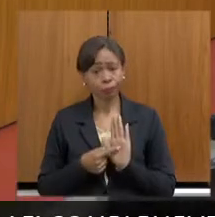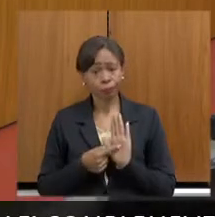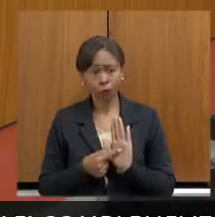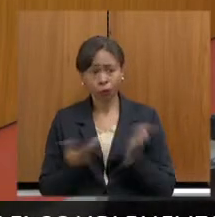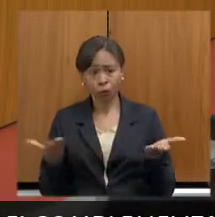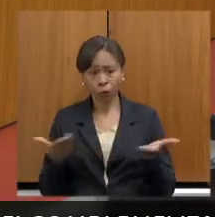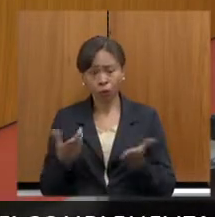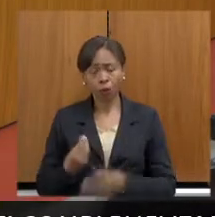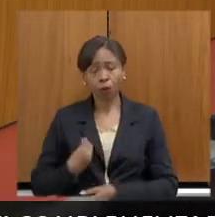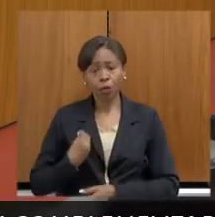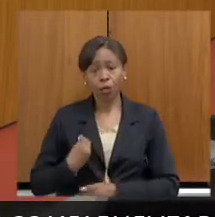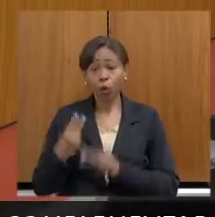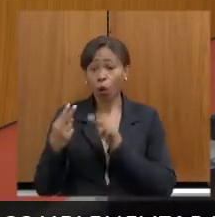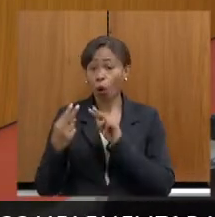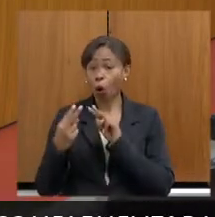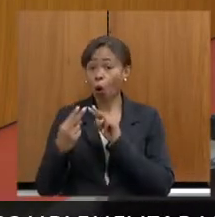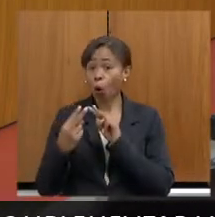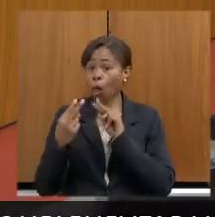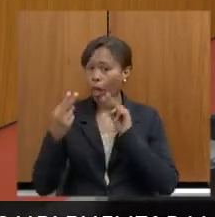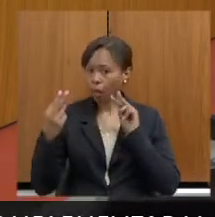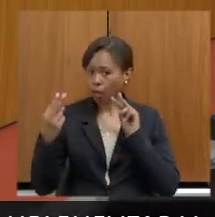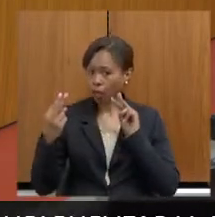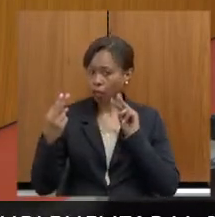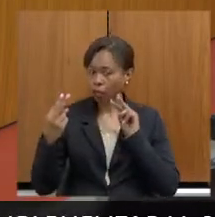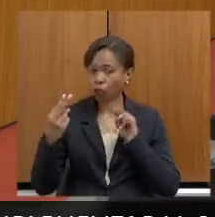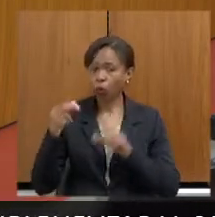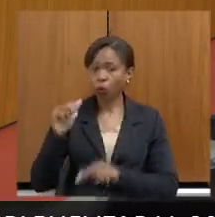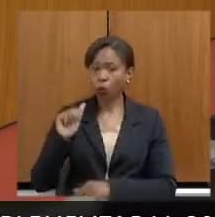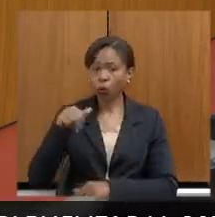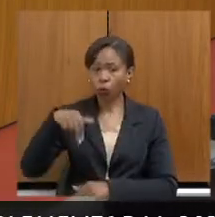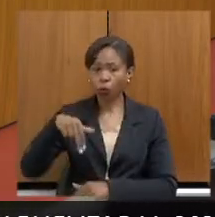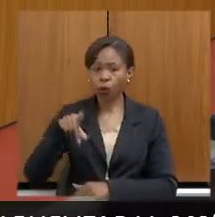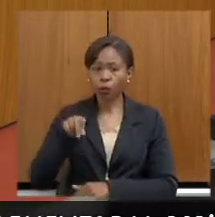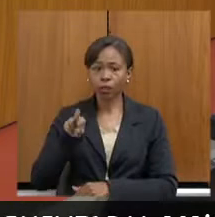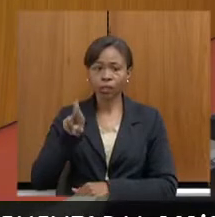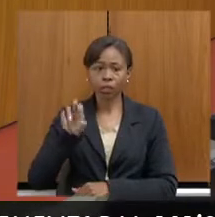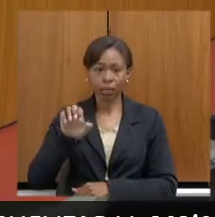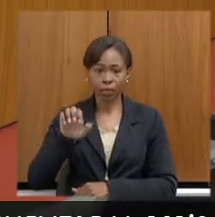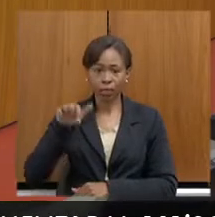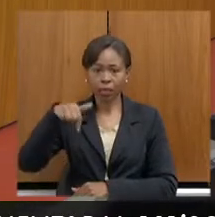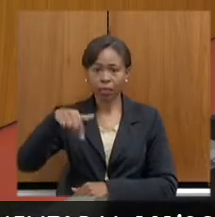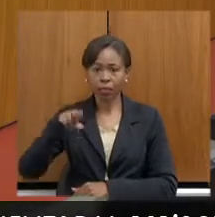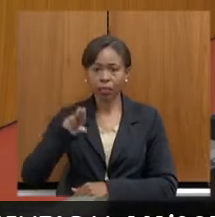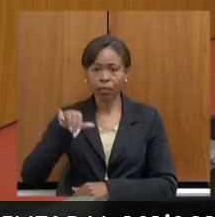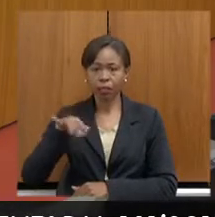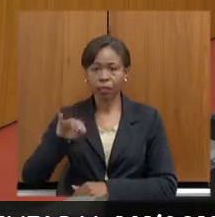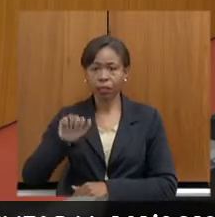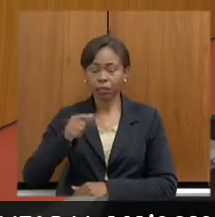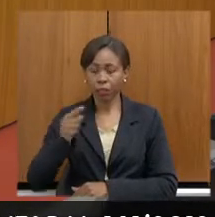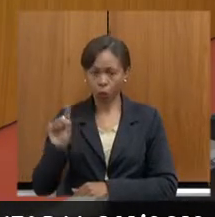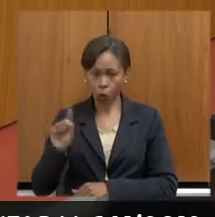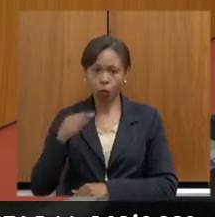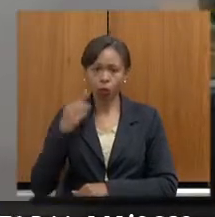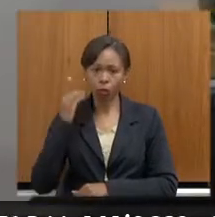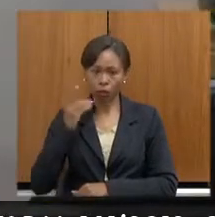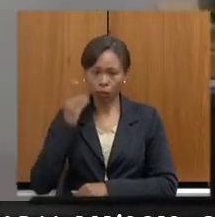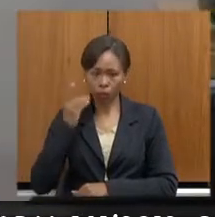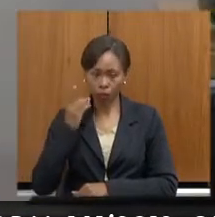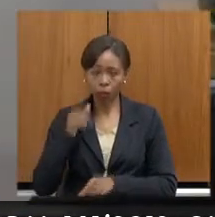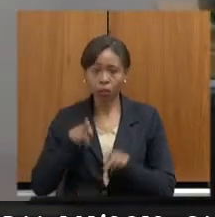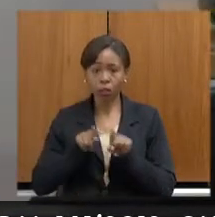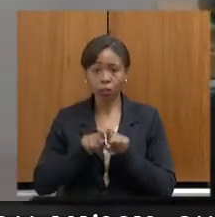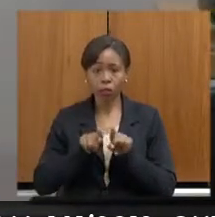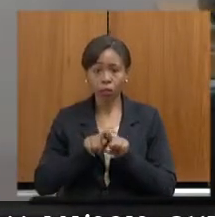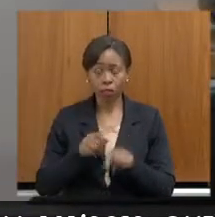presença online de remota do deputado André Quintão e e as presenças aqui